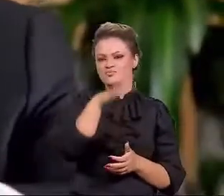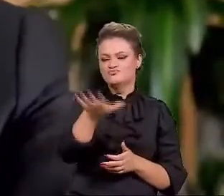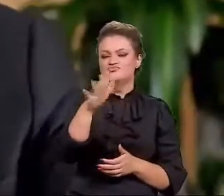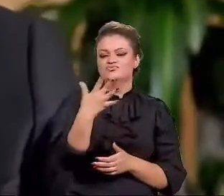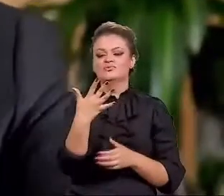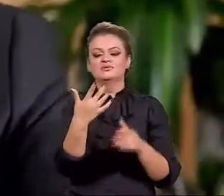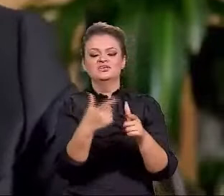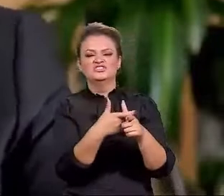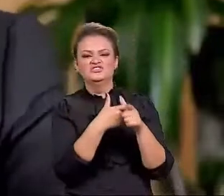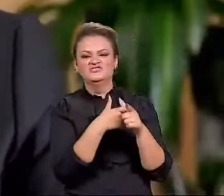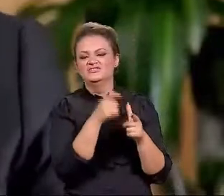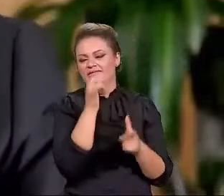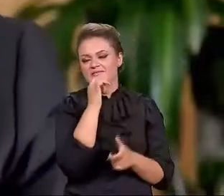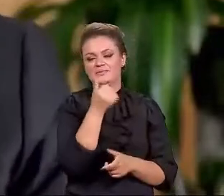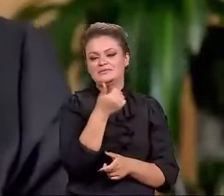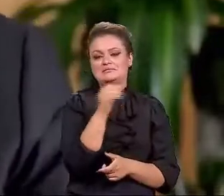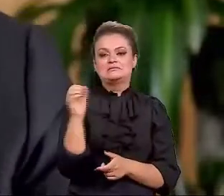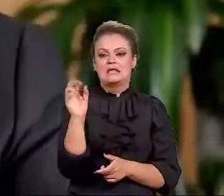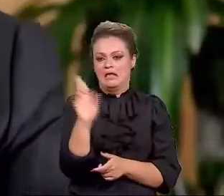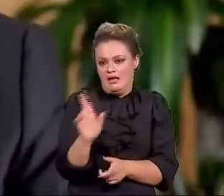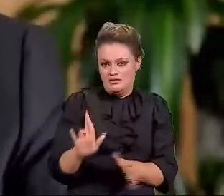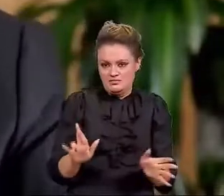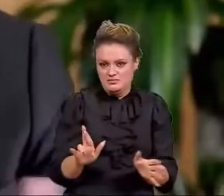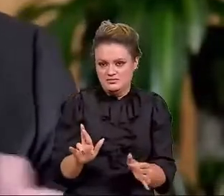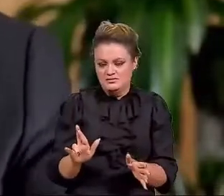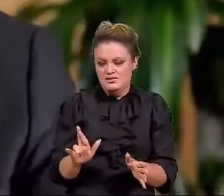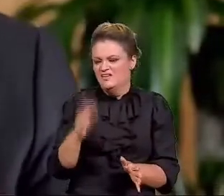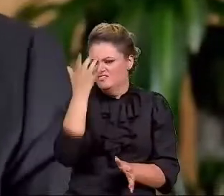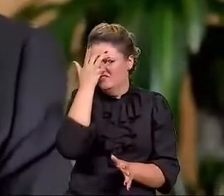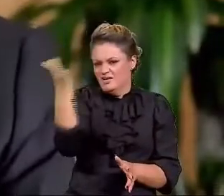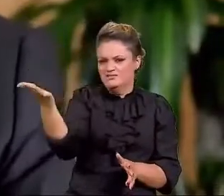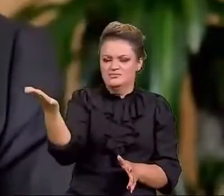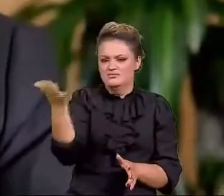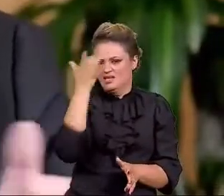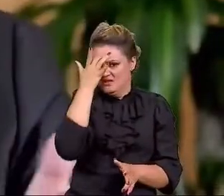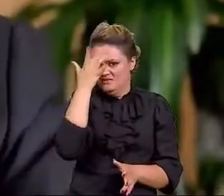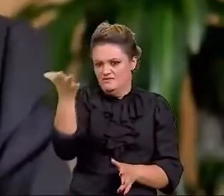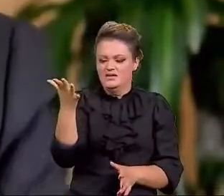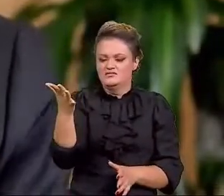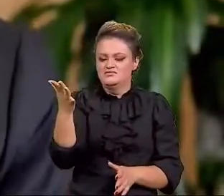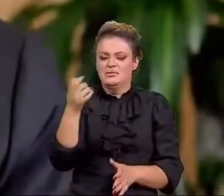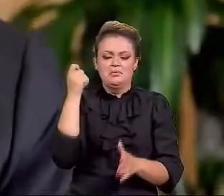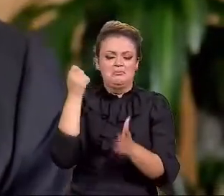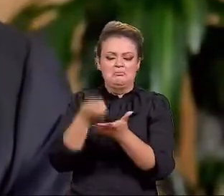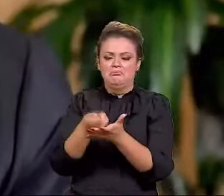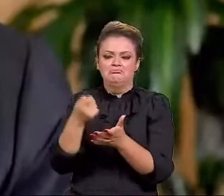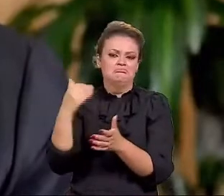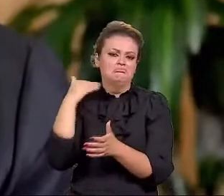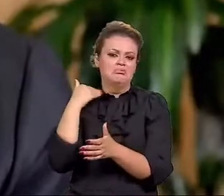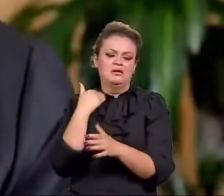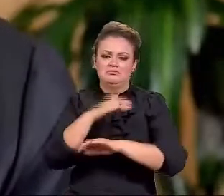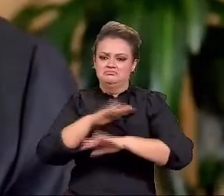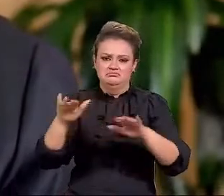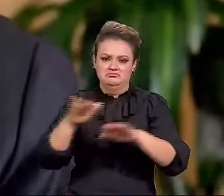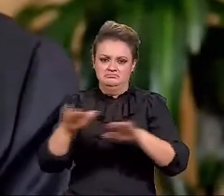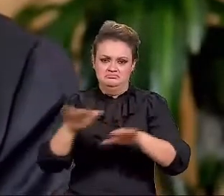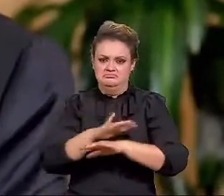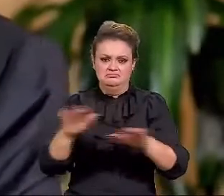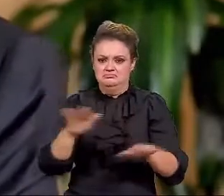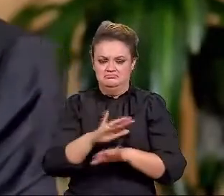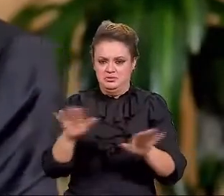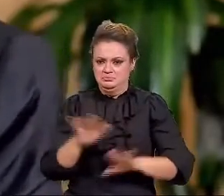já vai ser, fácil, sabe, facilmente, os bancos já vão inventar, ele já não vai dever mais nada, já vai sair do